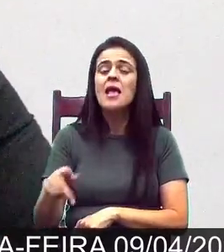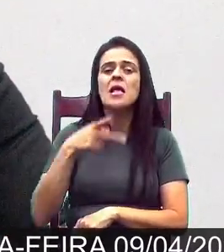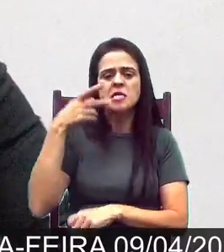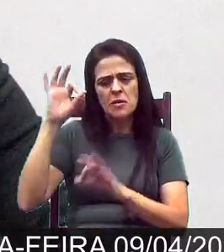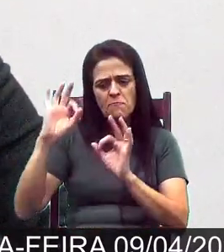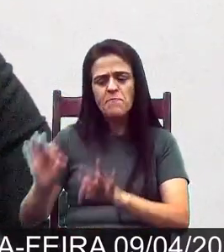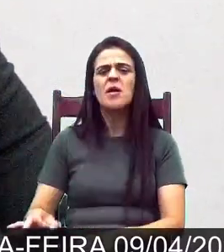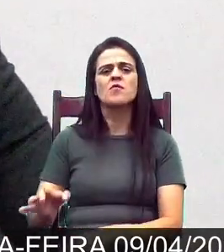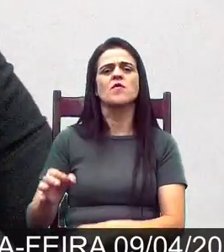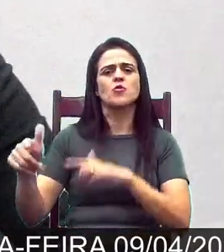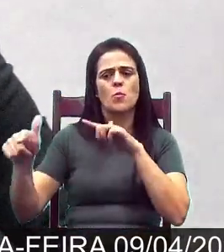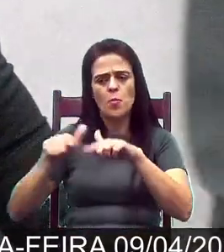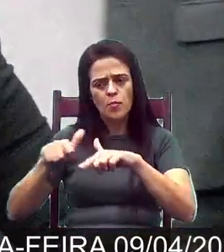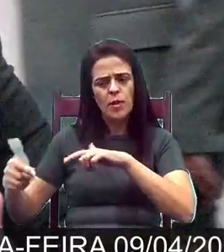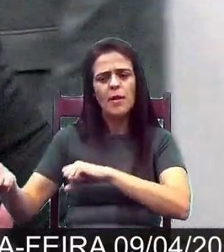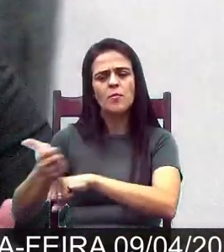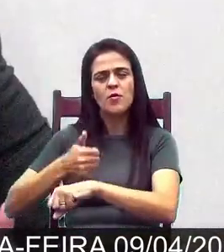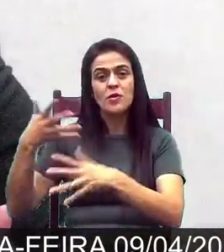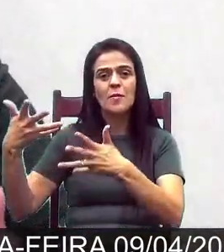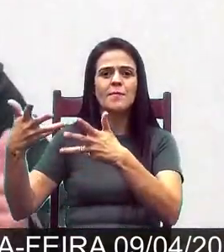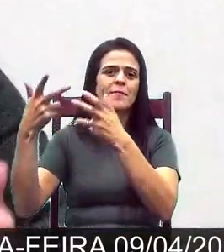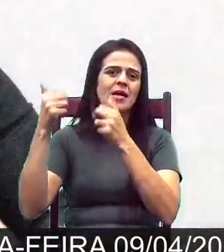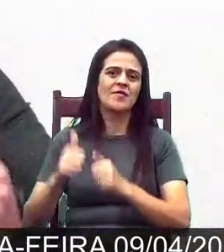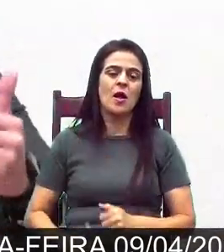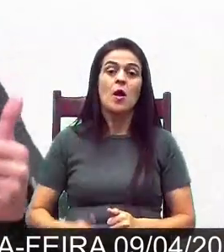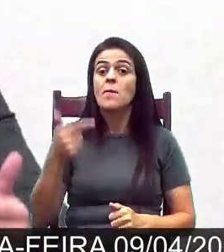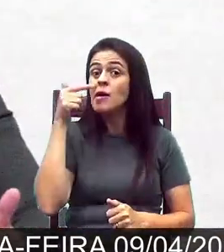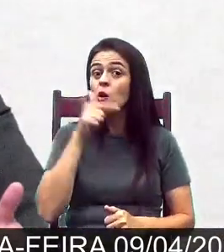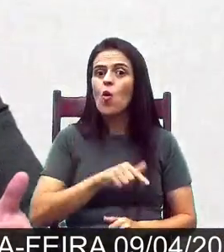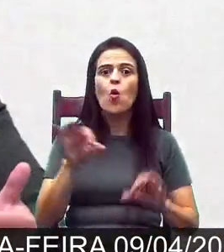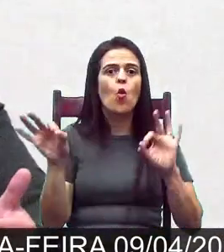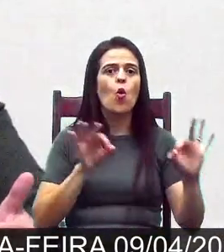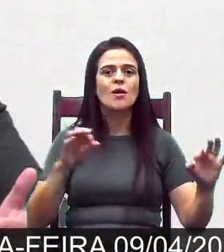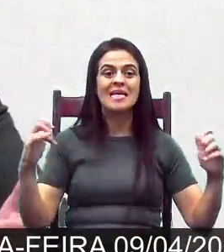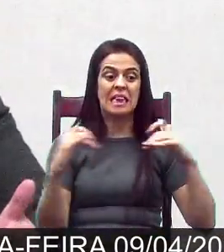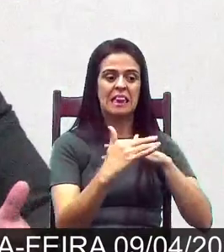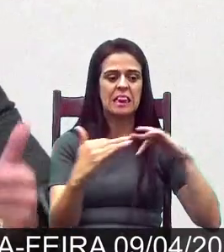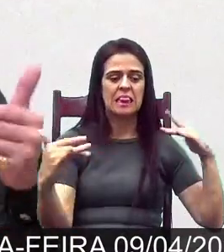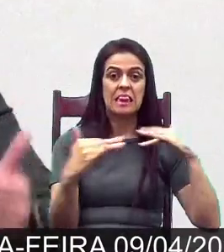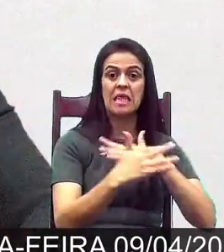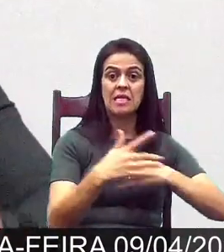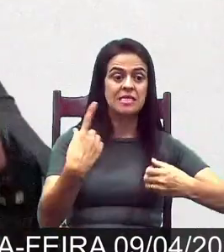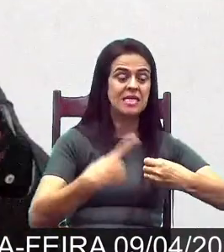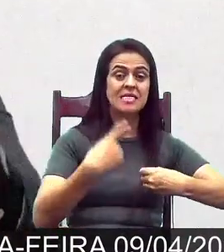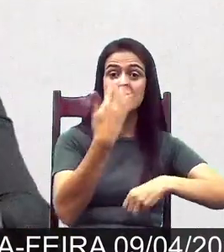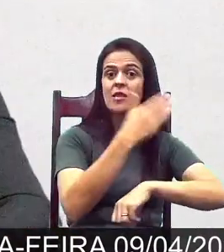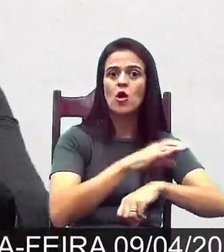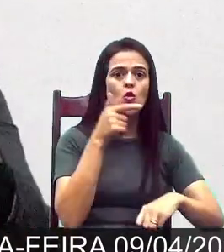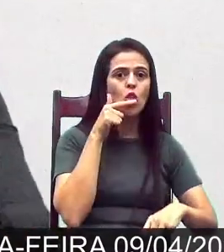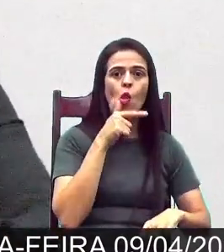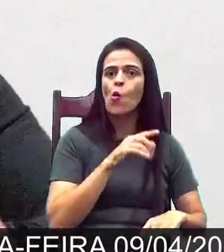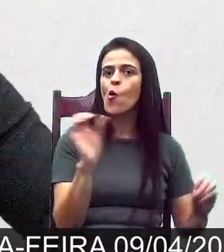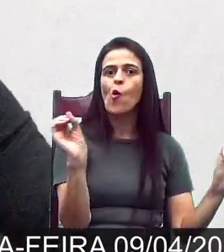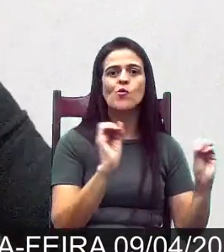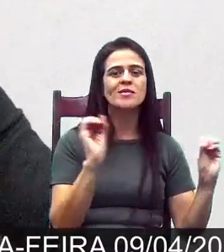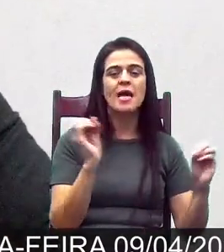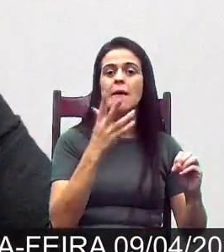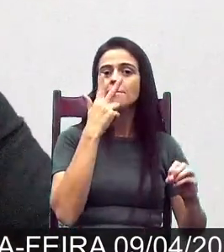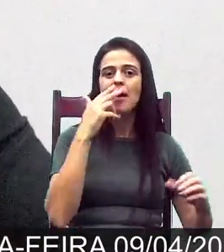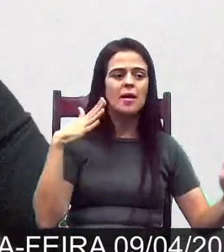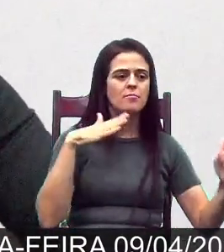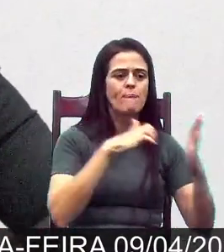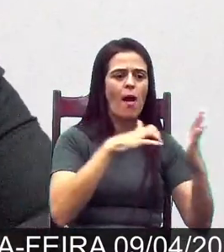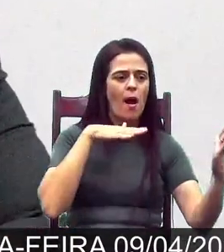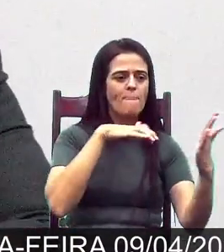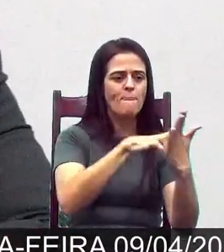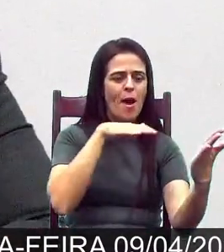papel que é proposto a eles. Mas o trânsito de Catalão hoje é trânsito de carrinho de bate-bate.